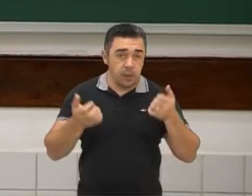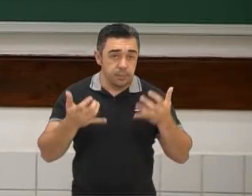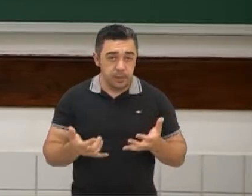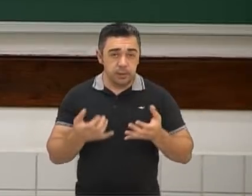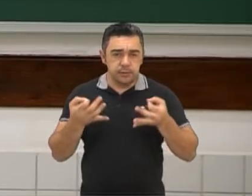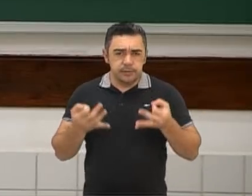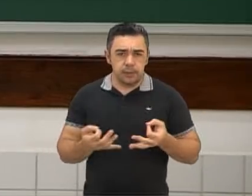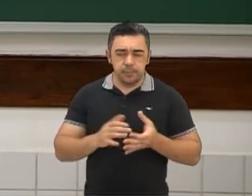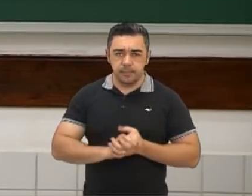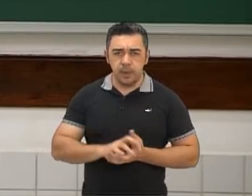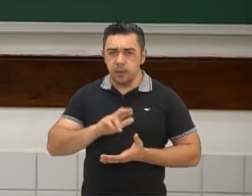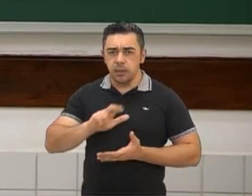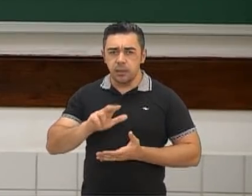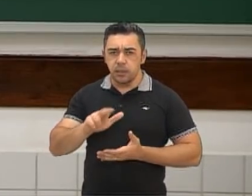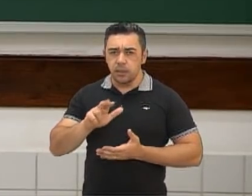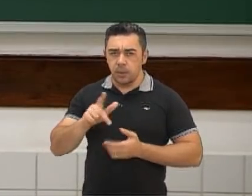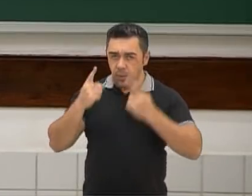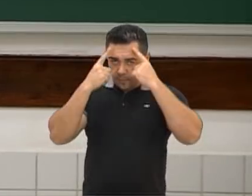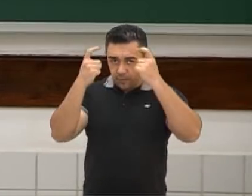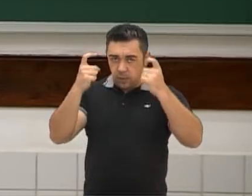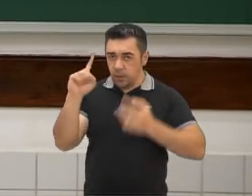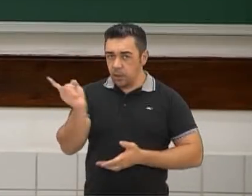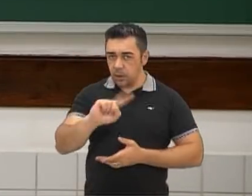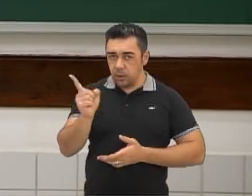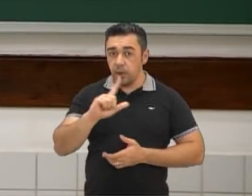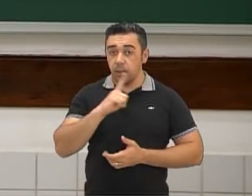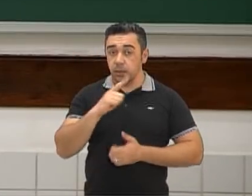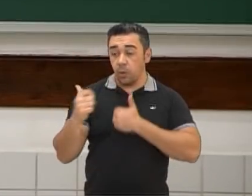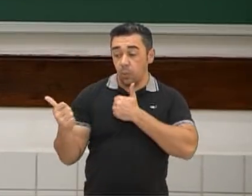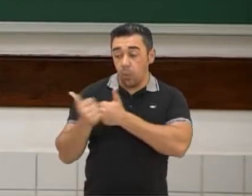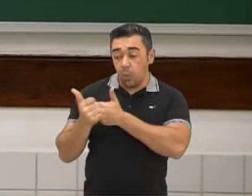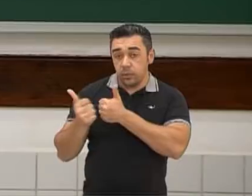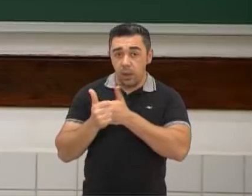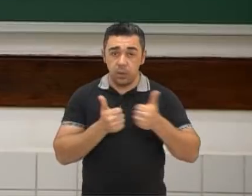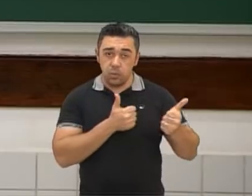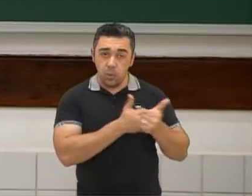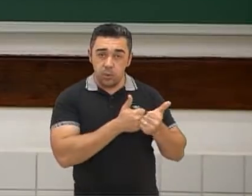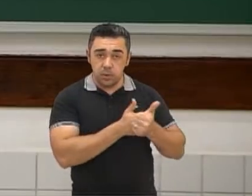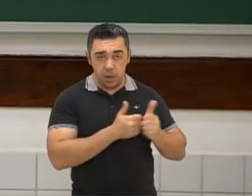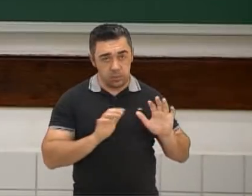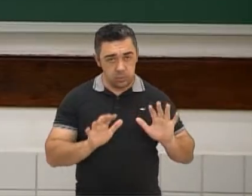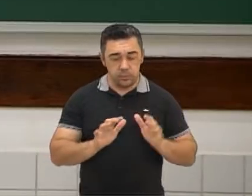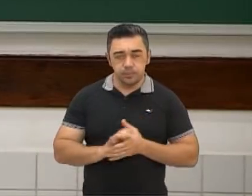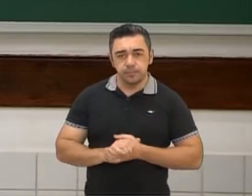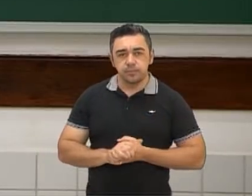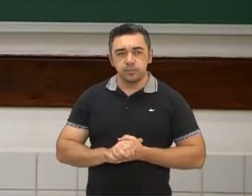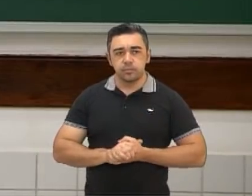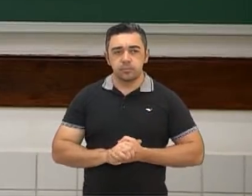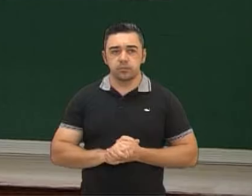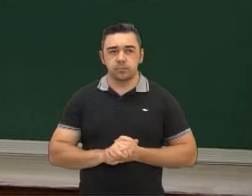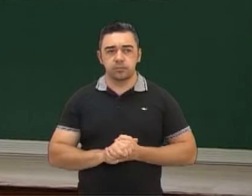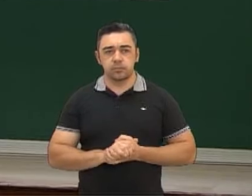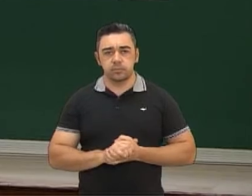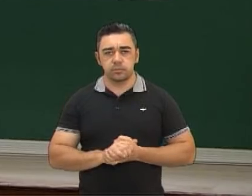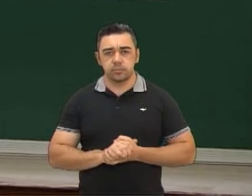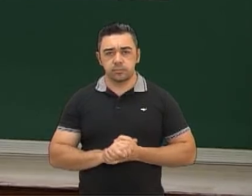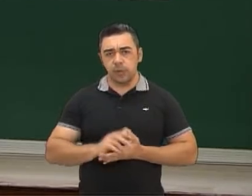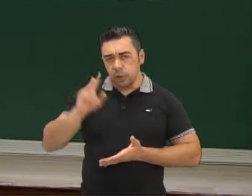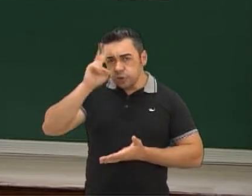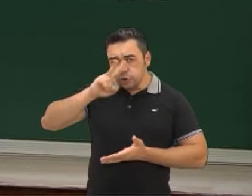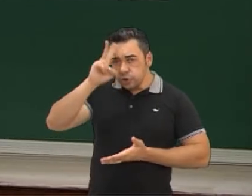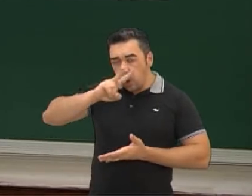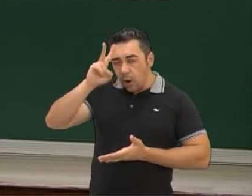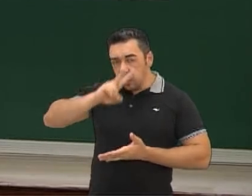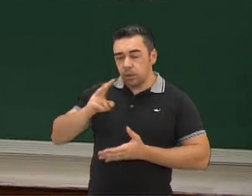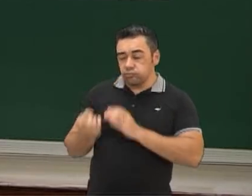Então, ele não é um esporte violento, ele é um esporte de alto contato físico. O histórico, da onde